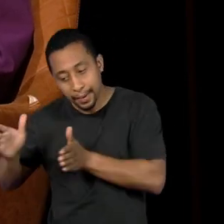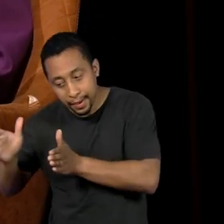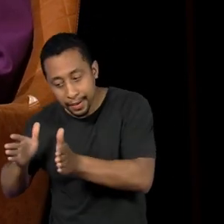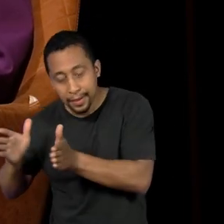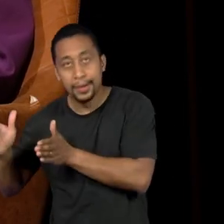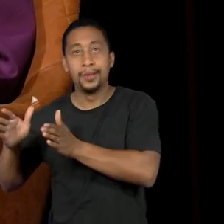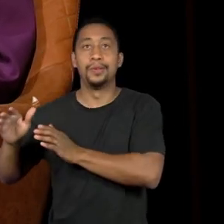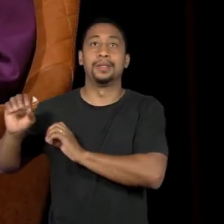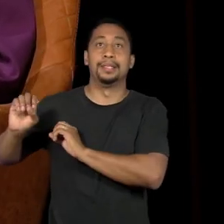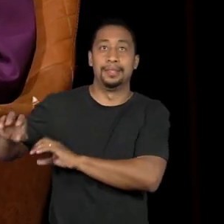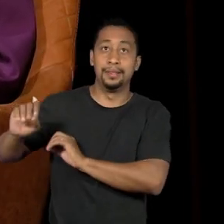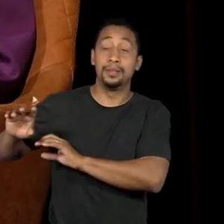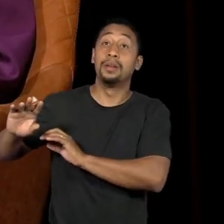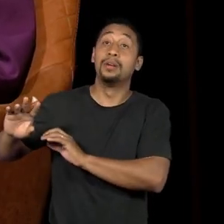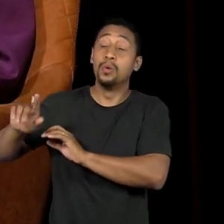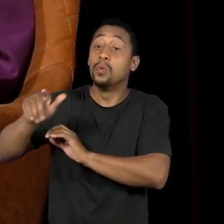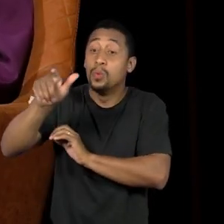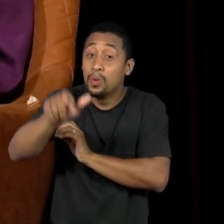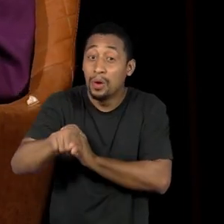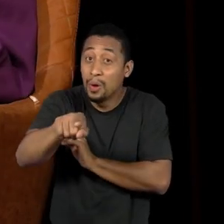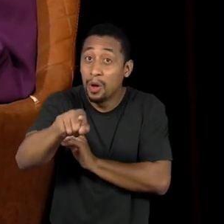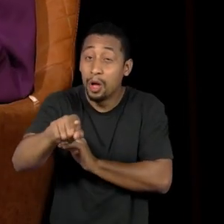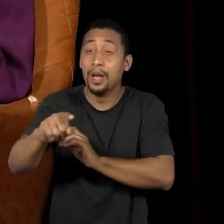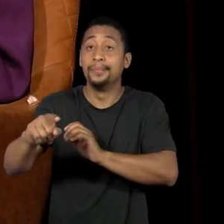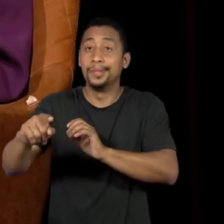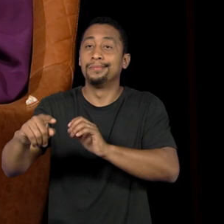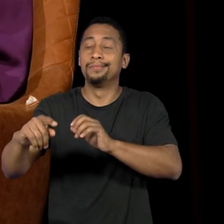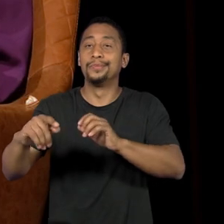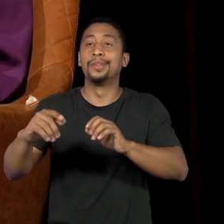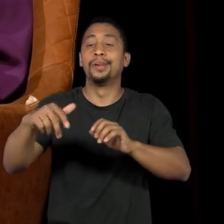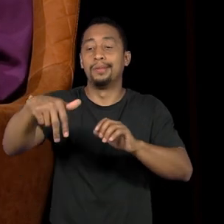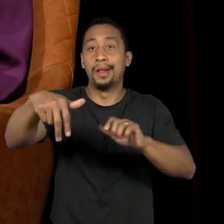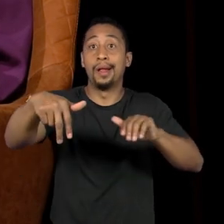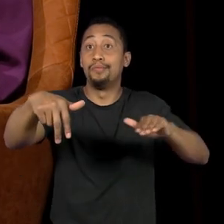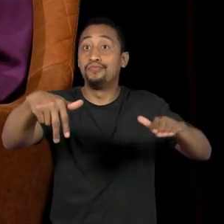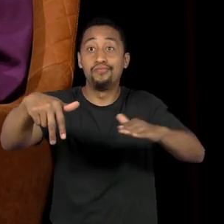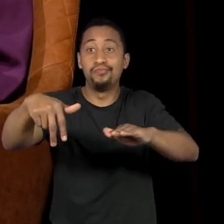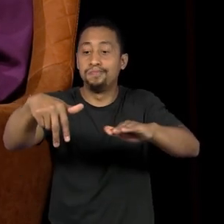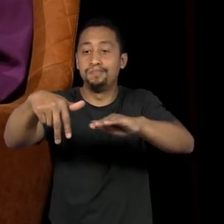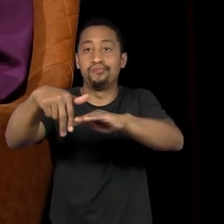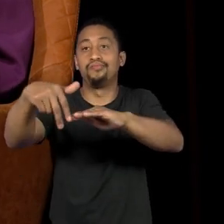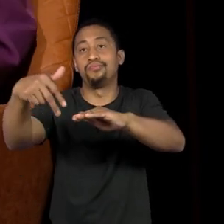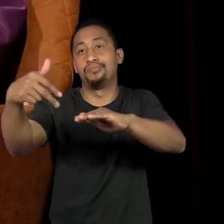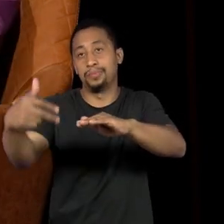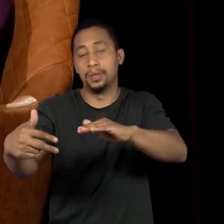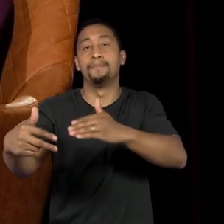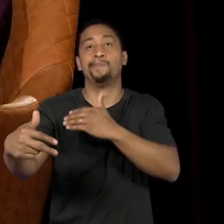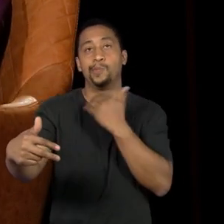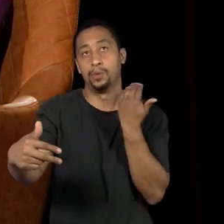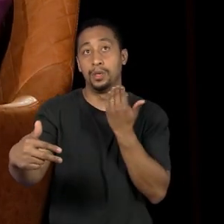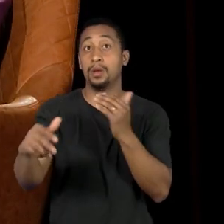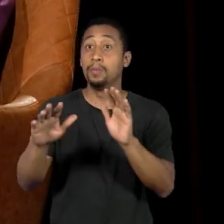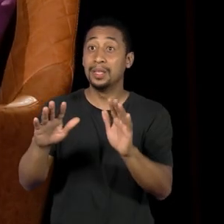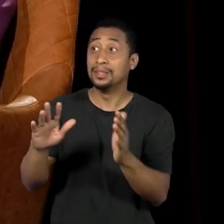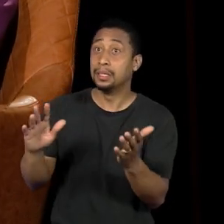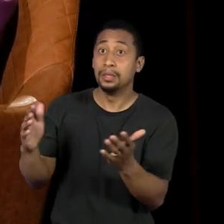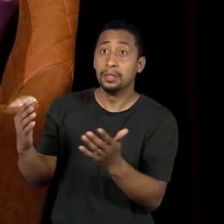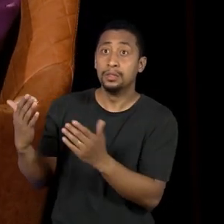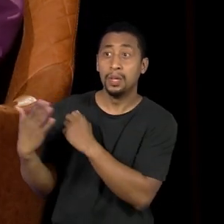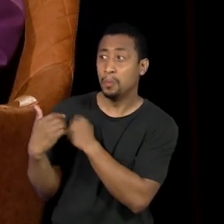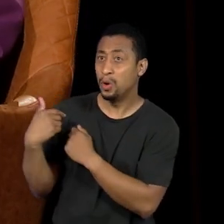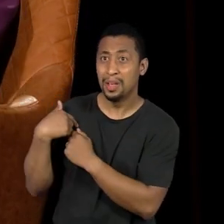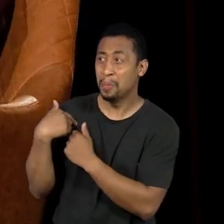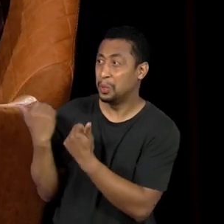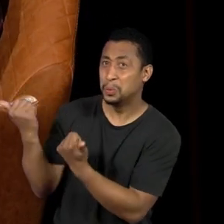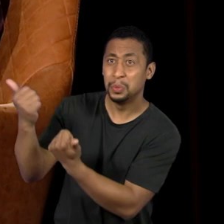foi atropelado e morreu. Aí eu falei assim, eu vou ter de ir hoje para Belo Horizonte. Ela disse, não, vai, eu dou as suas aulas,